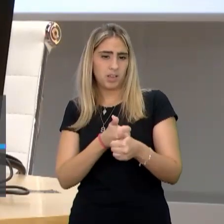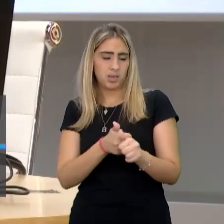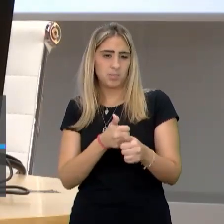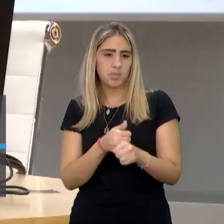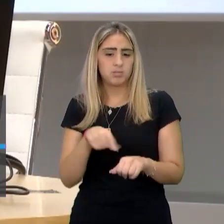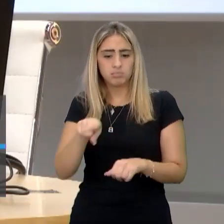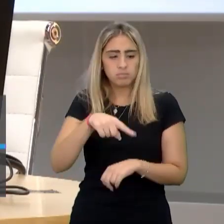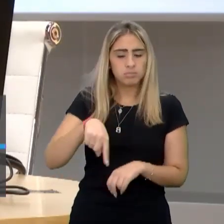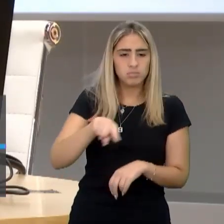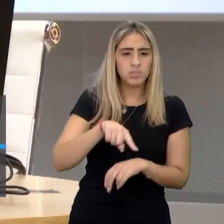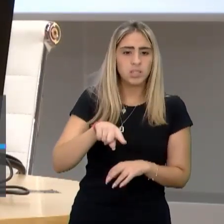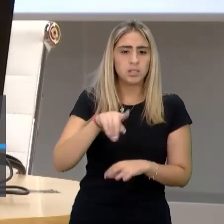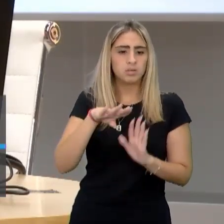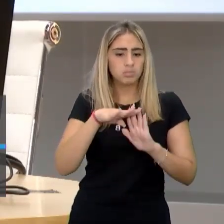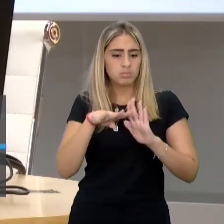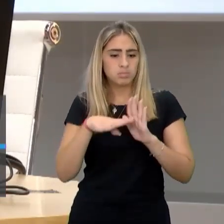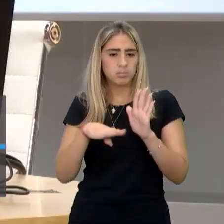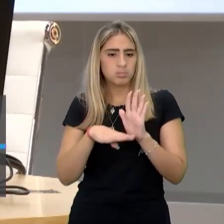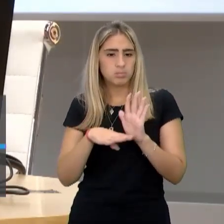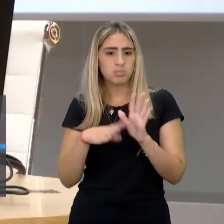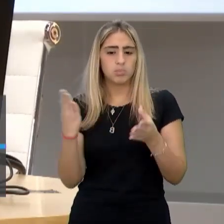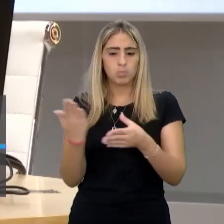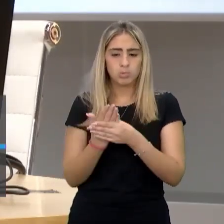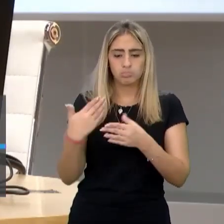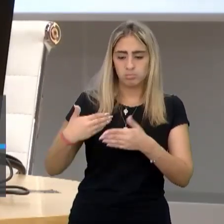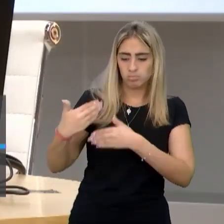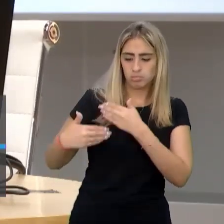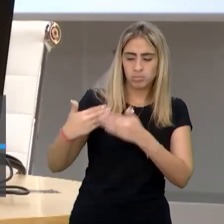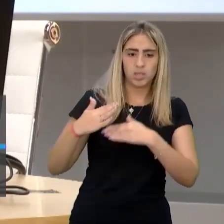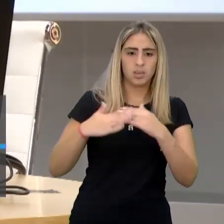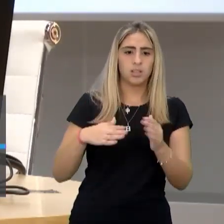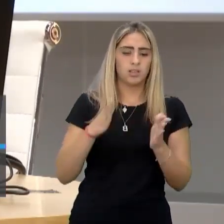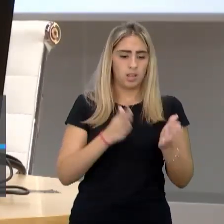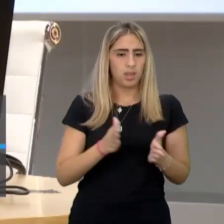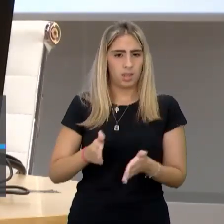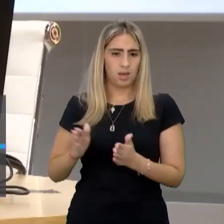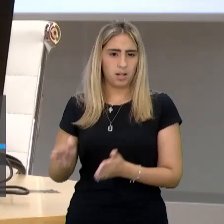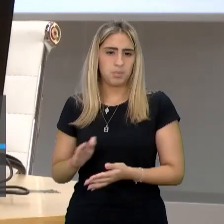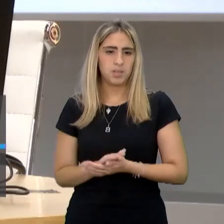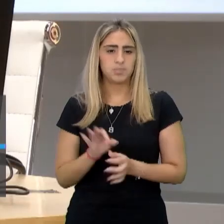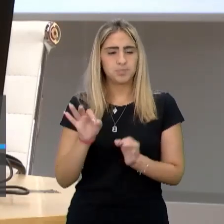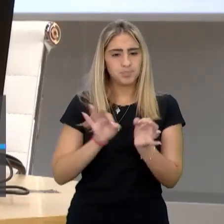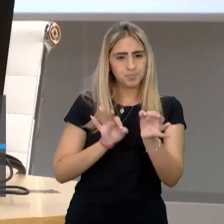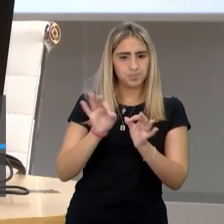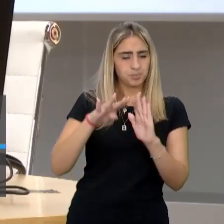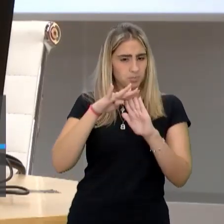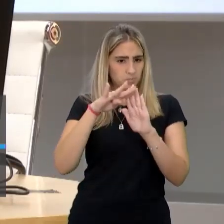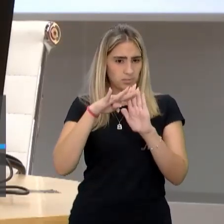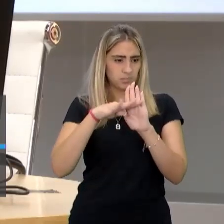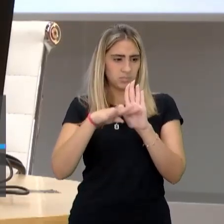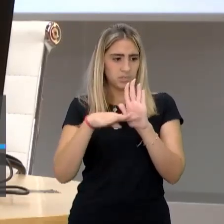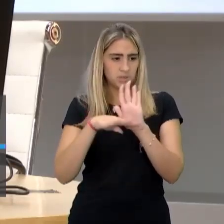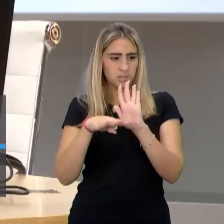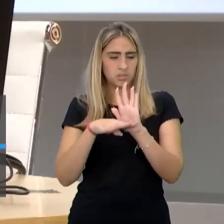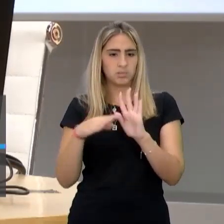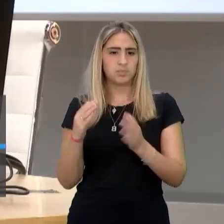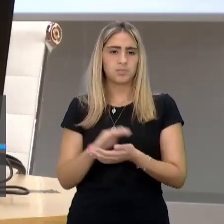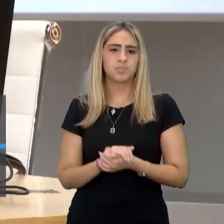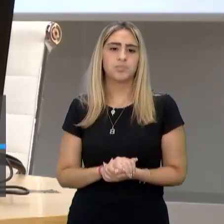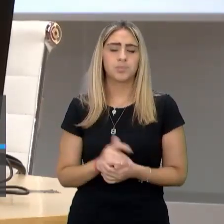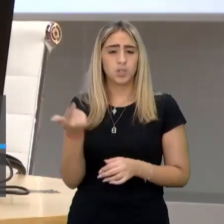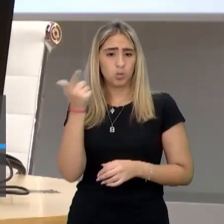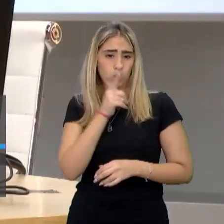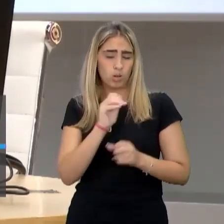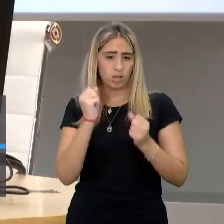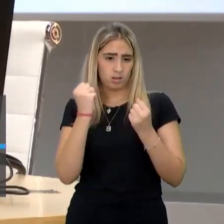essas etapas aí do processo para depois receber as equipes, enfim, para montar aí lá o cronograma lá do campeonato. E